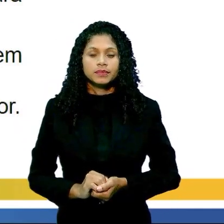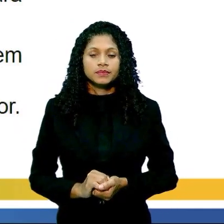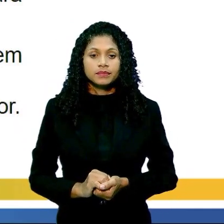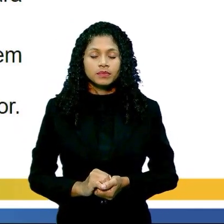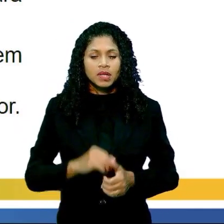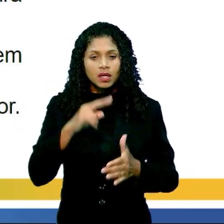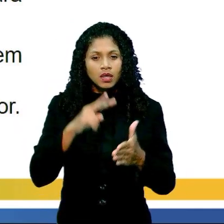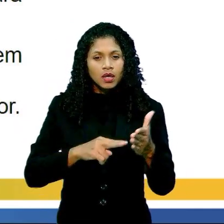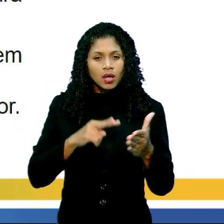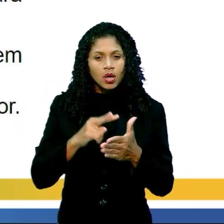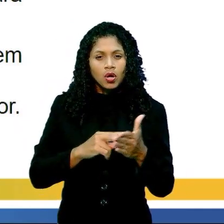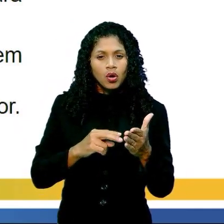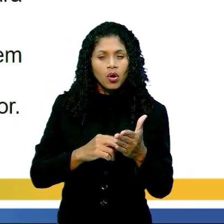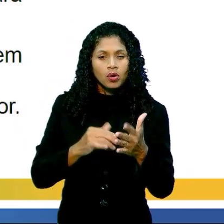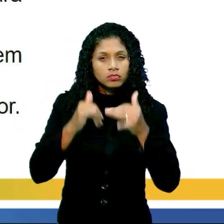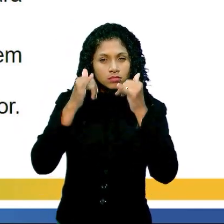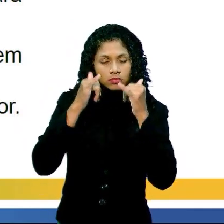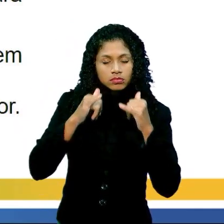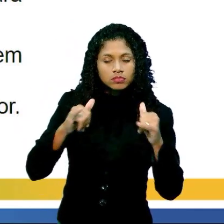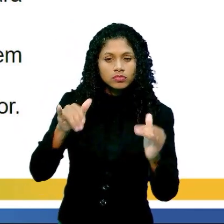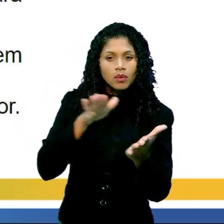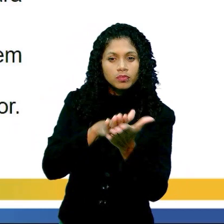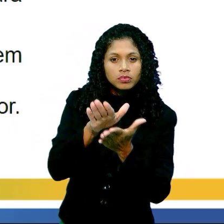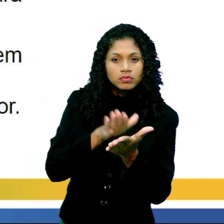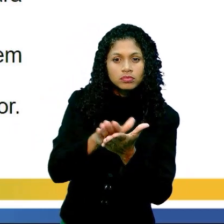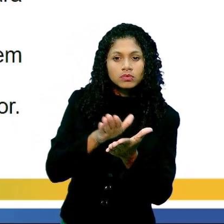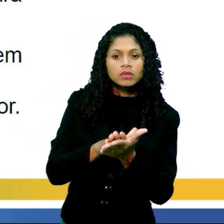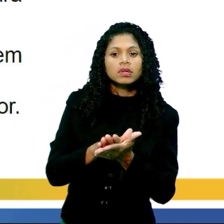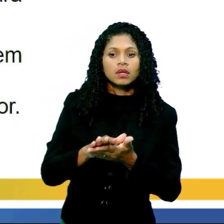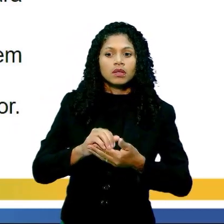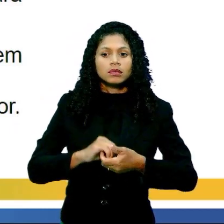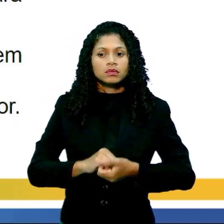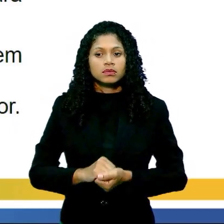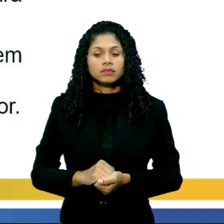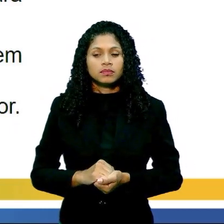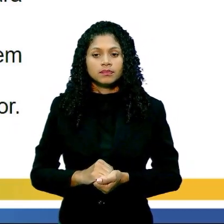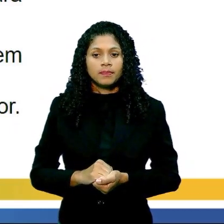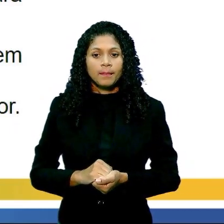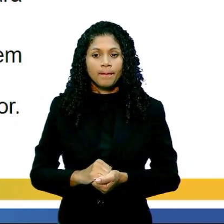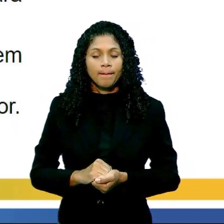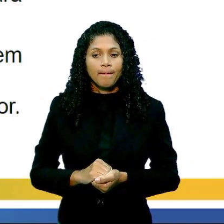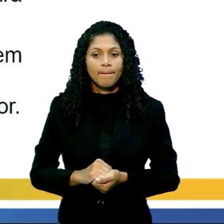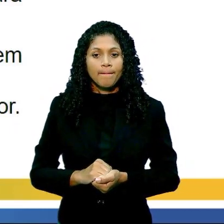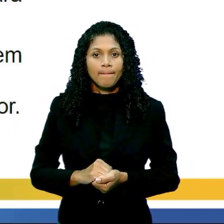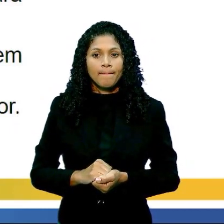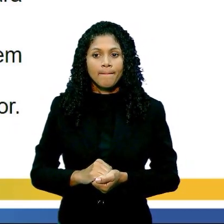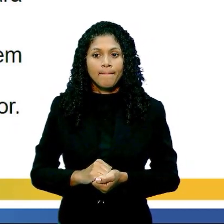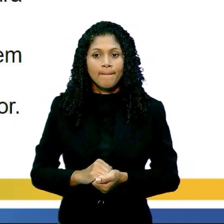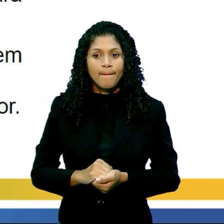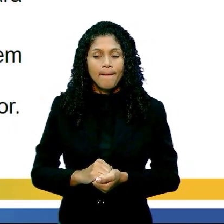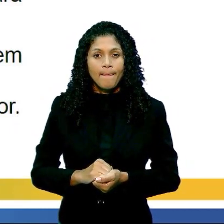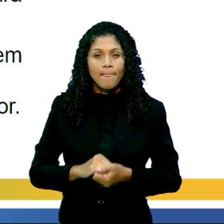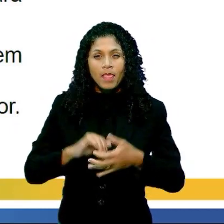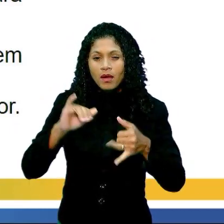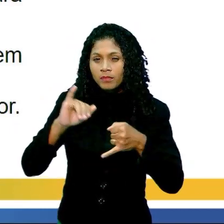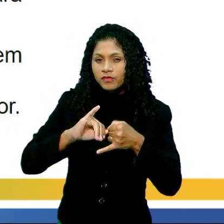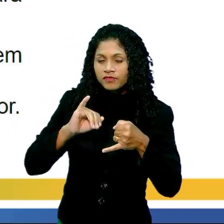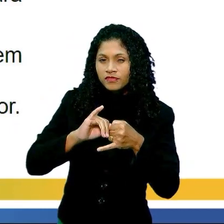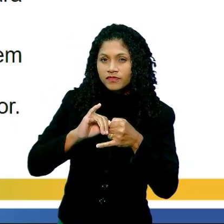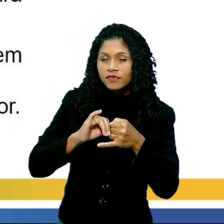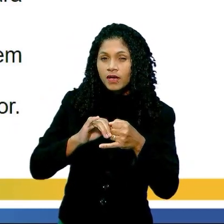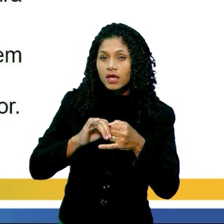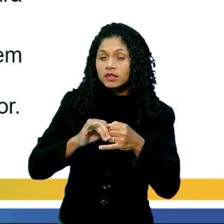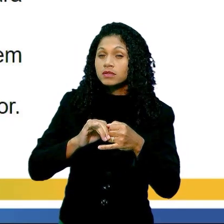Ao ler a matéria publicada na National Geographic, Geografia Nacional, para a realização de um